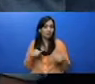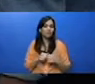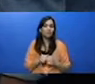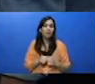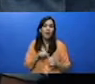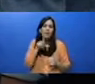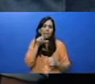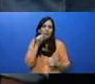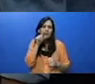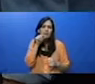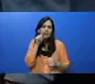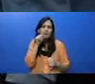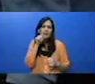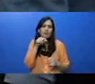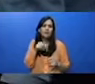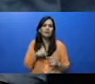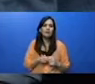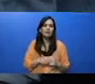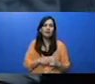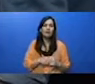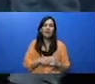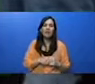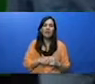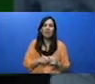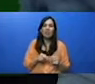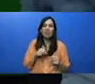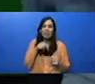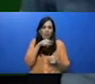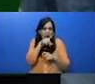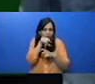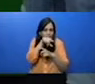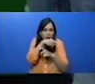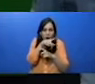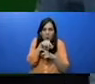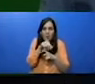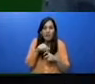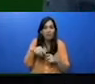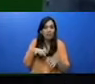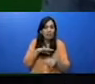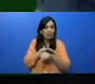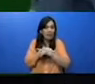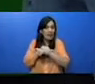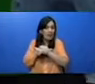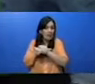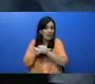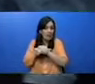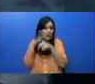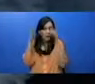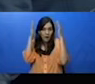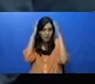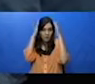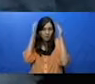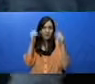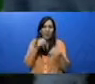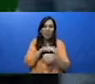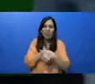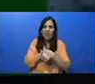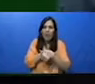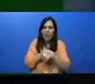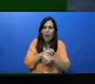verdadeiro, sabiá-pimenta, tamanduá-bandeira, tartaruga cabeçuda, tartaruga de